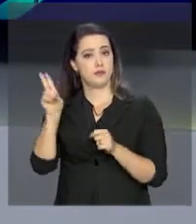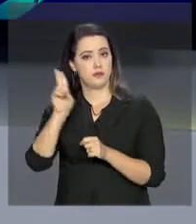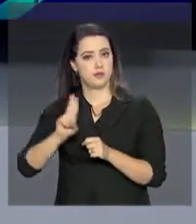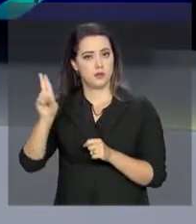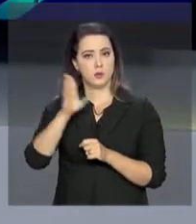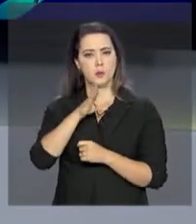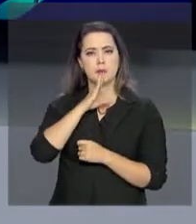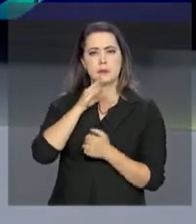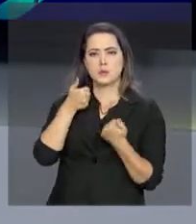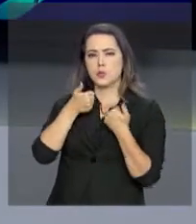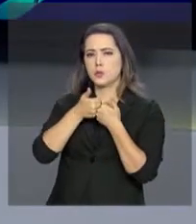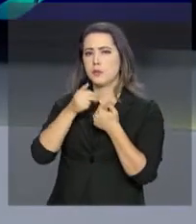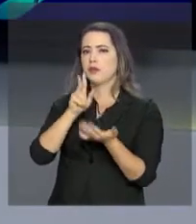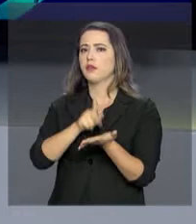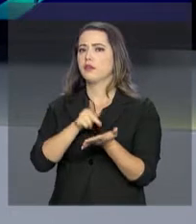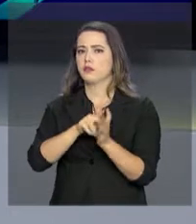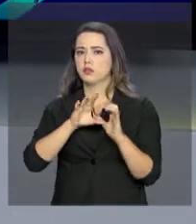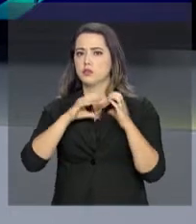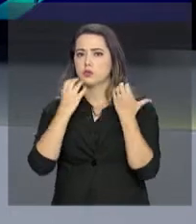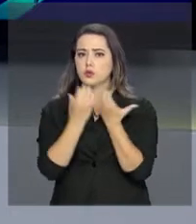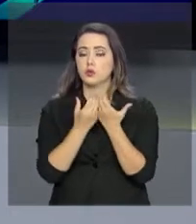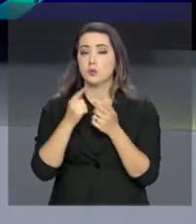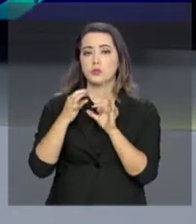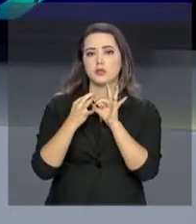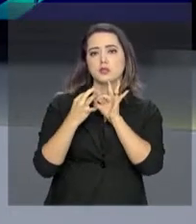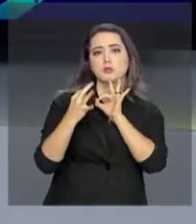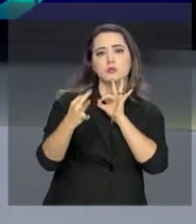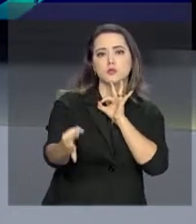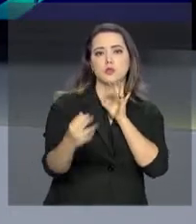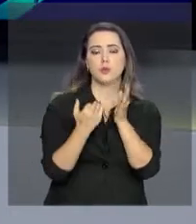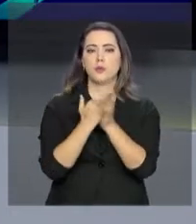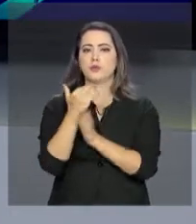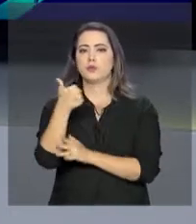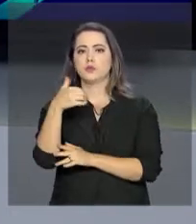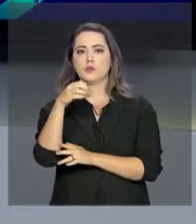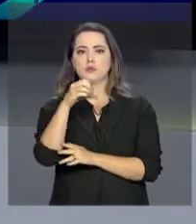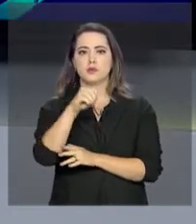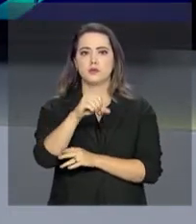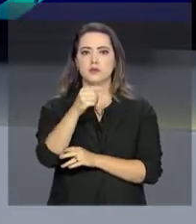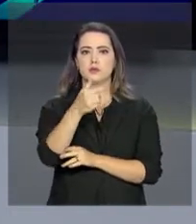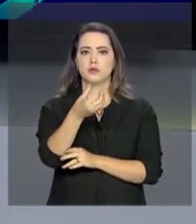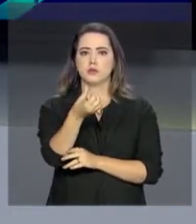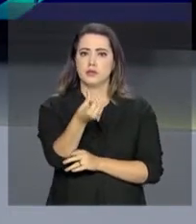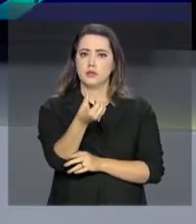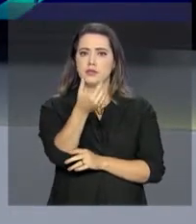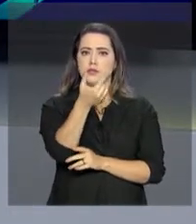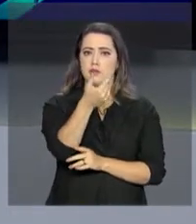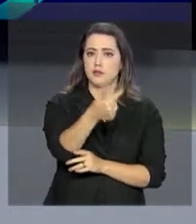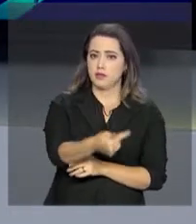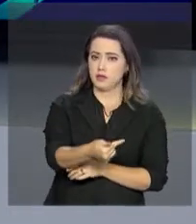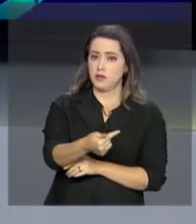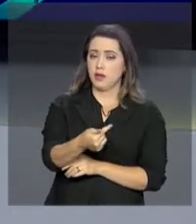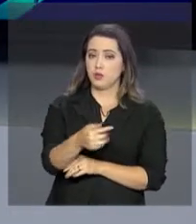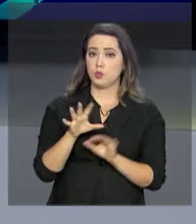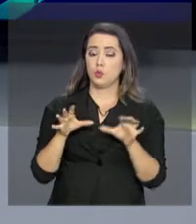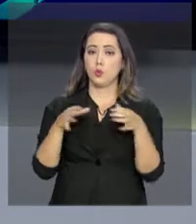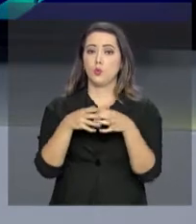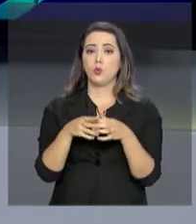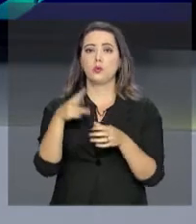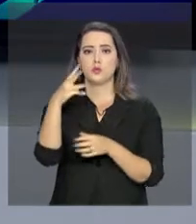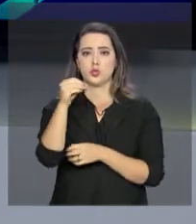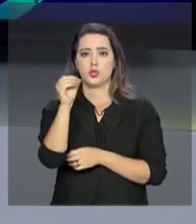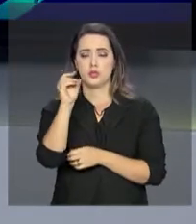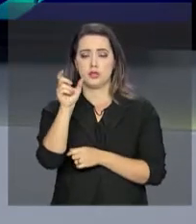conhecer de perto a realidade de comunidades mais distantes começou em 1967, quando uma equipe formada por